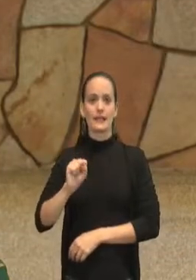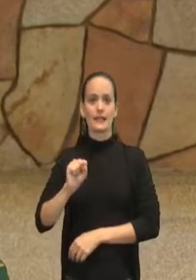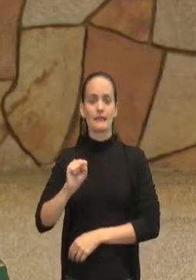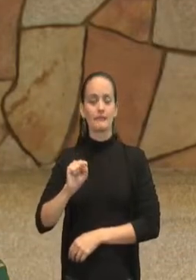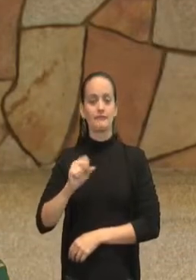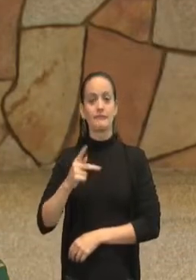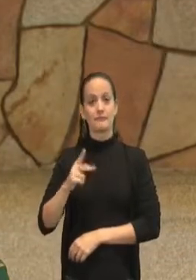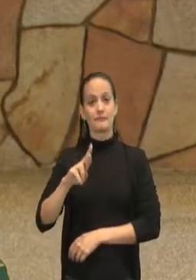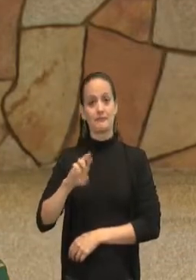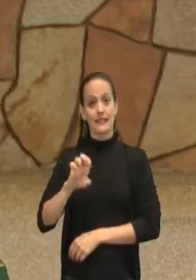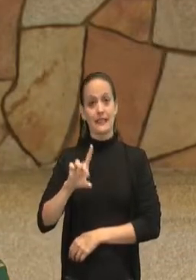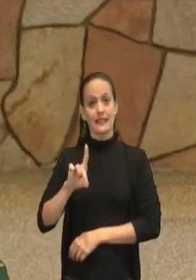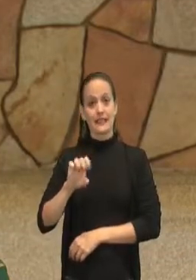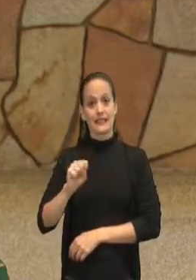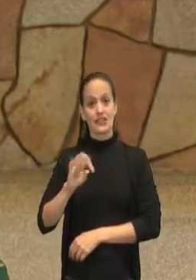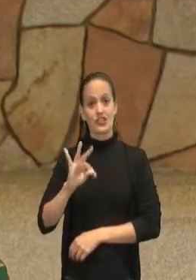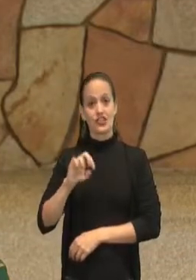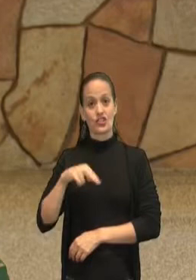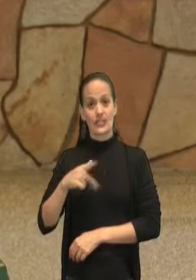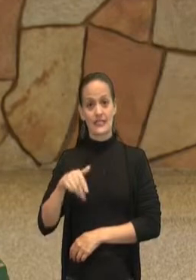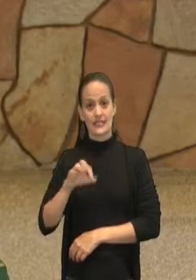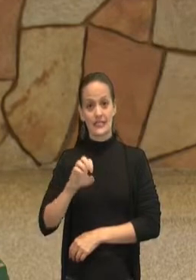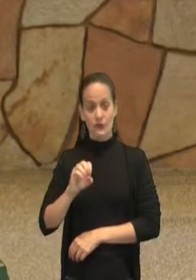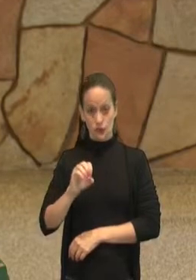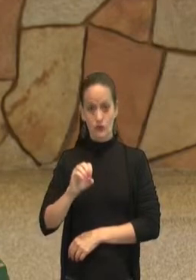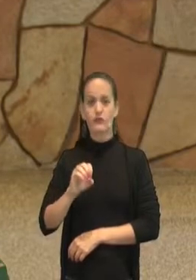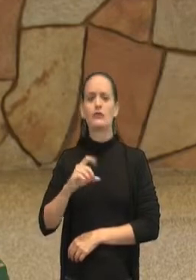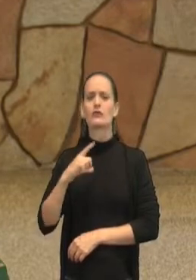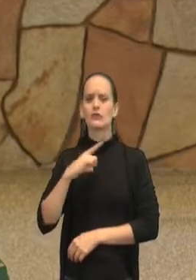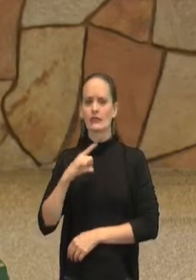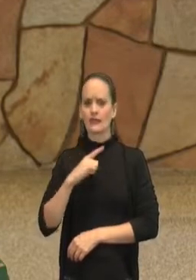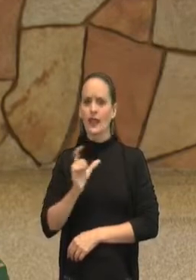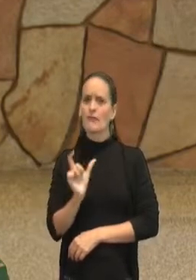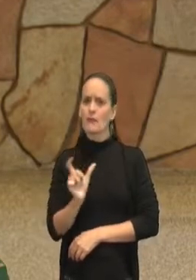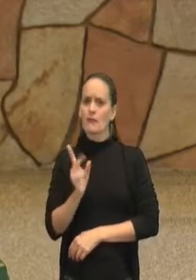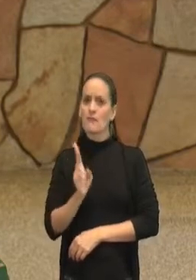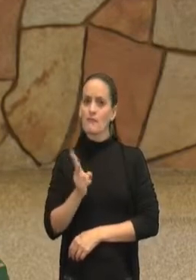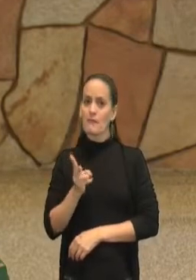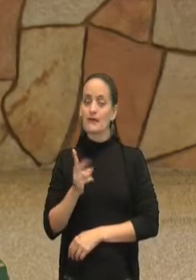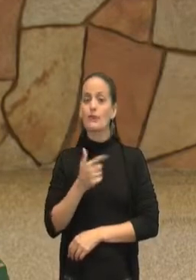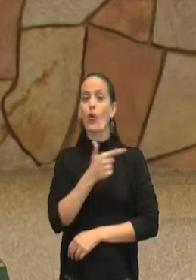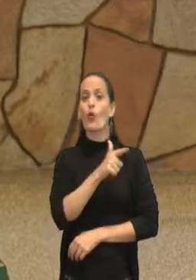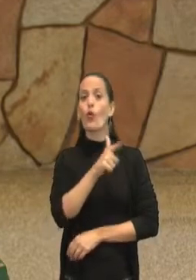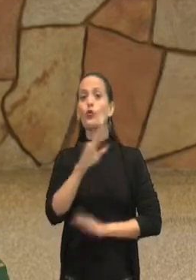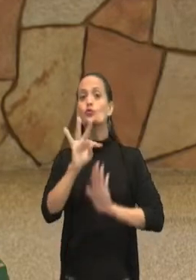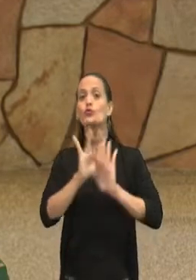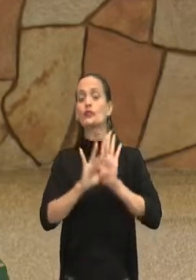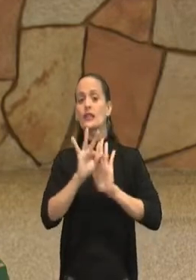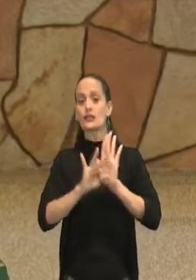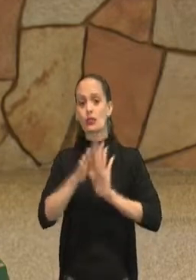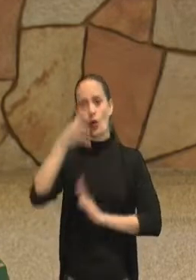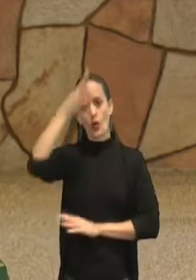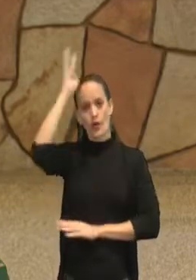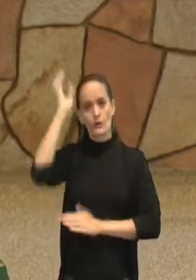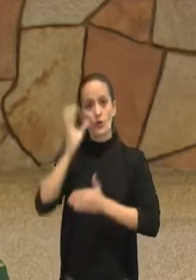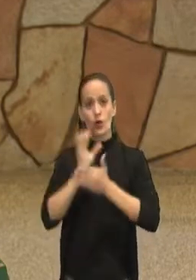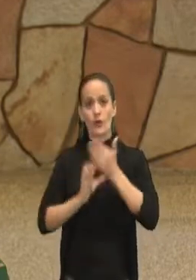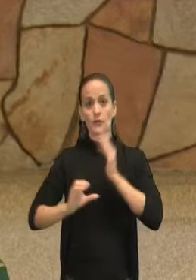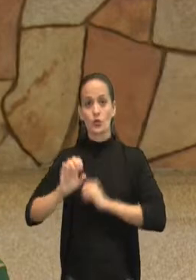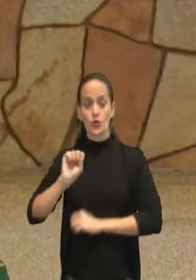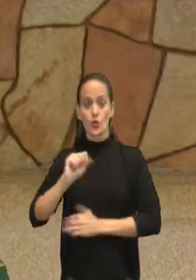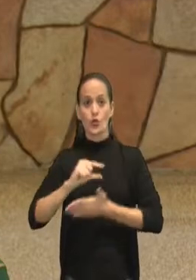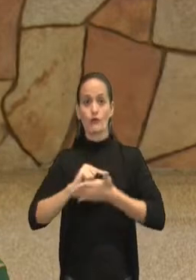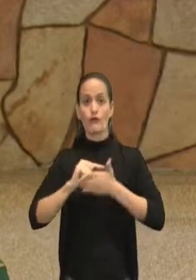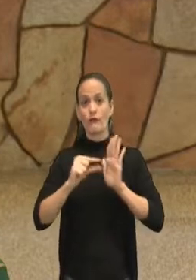verbo predestinar, nós vamos encontrar ainda em outros trechos da Bíblia. Romanos capítulo 8, nos versos 29 e 30,